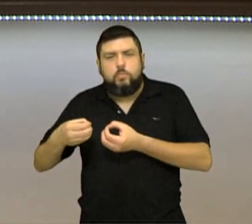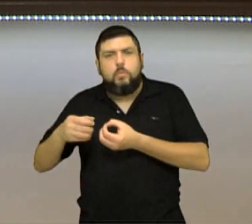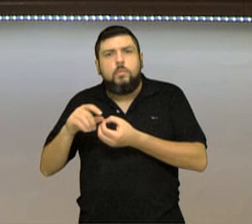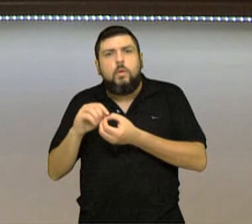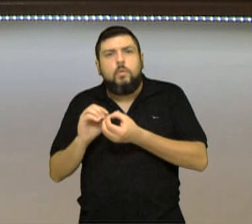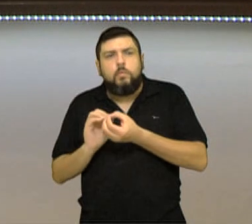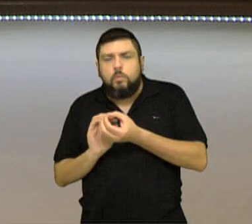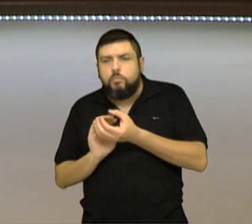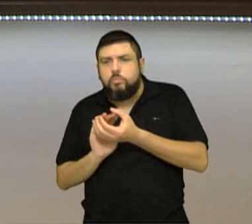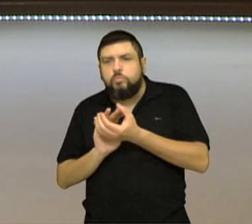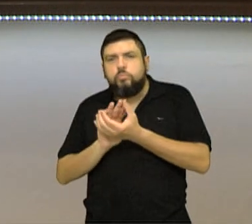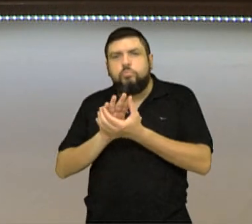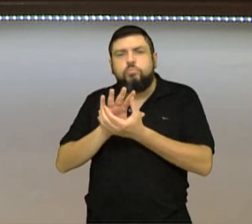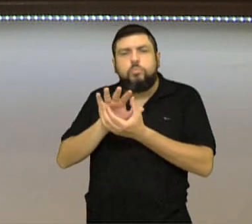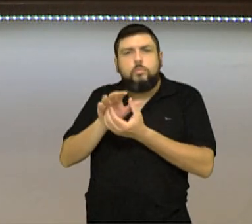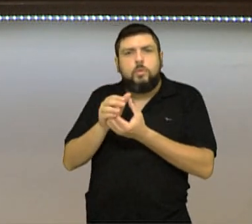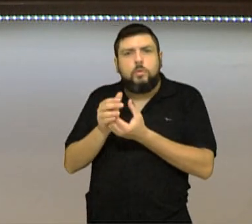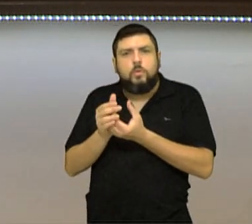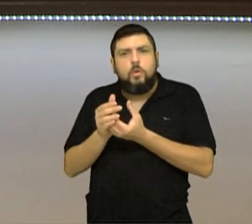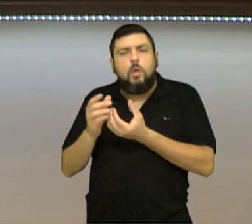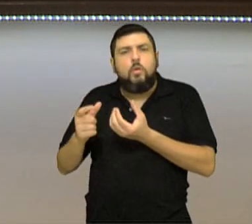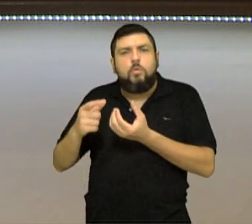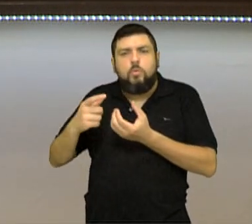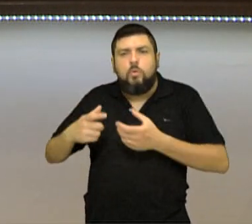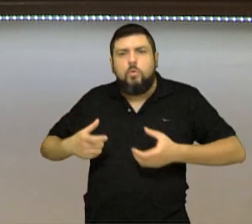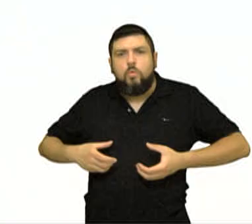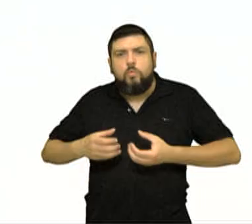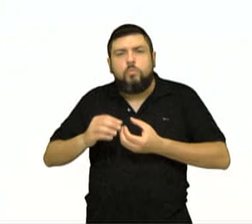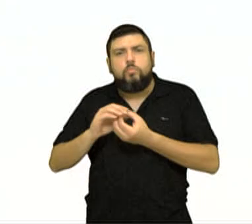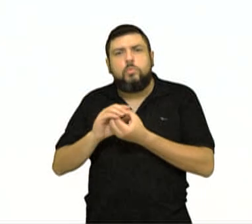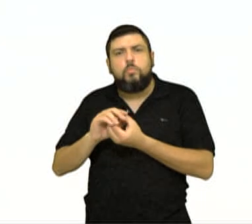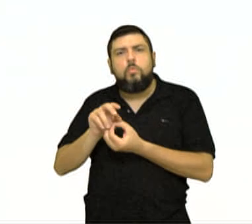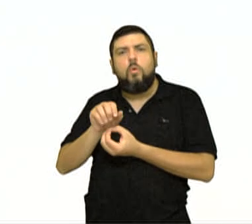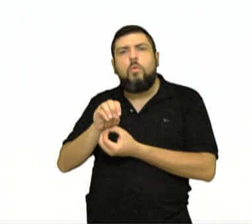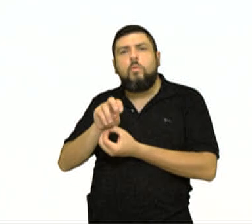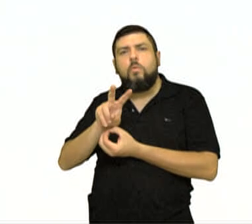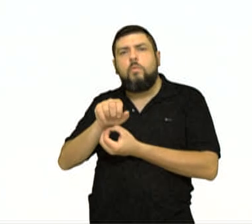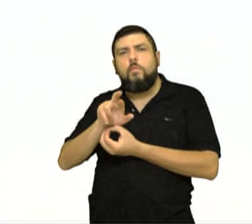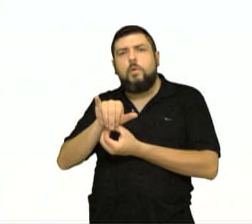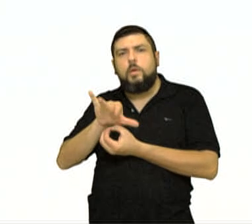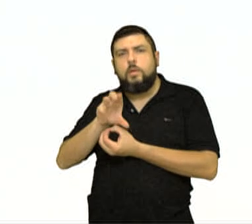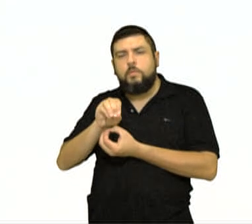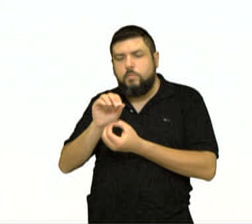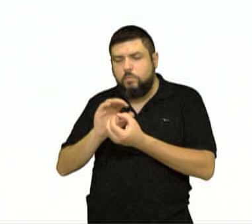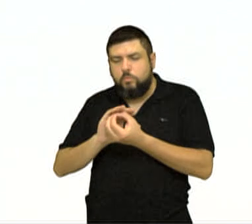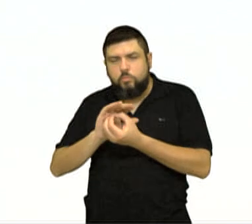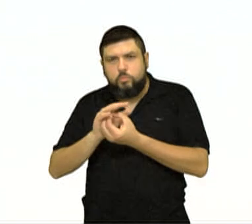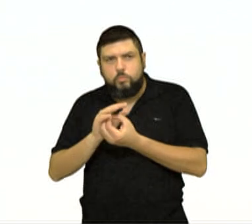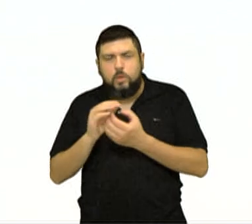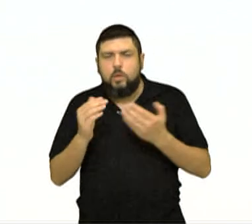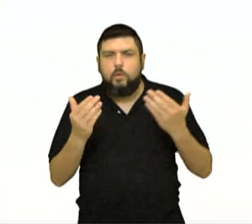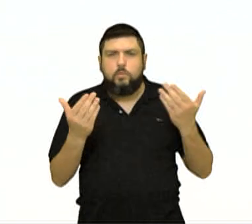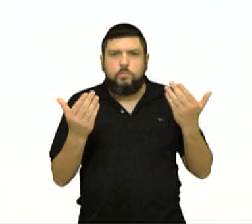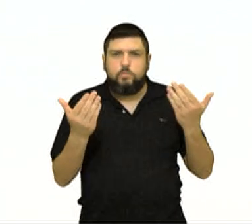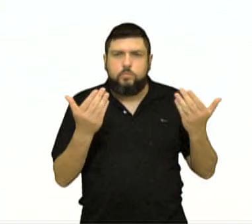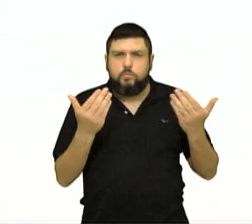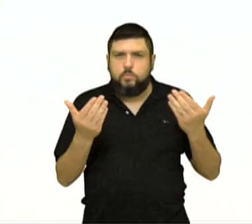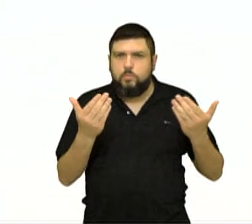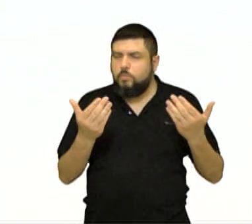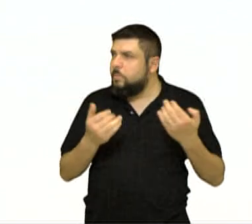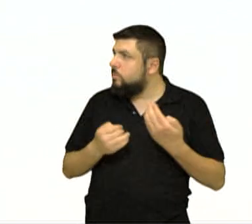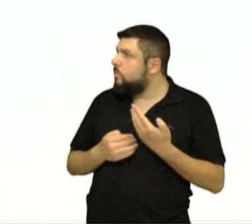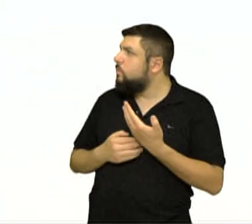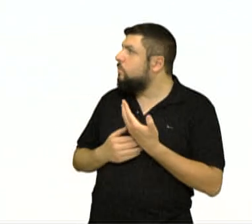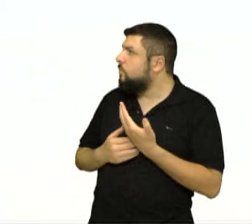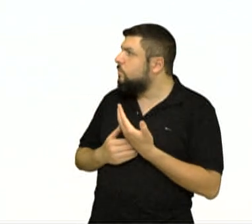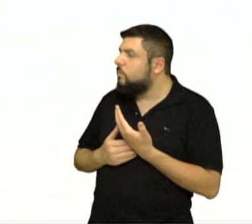mais, né? E acontece nas glândulas chamadas ovários. E aqui uma comparação entre as duas, tá? A